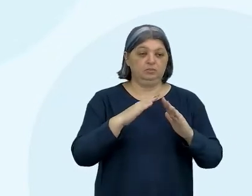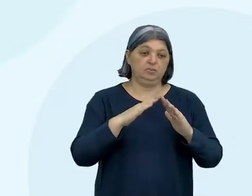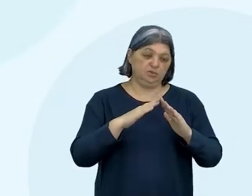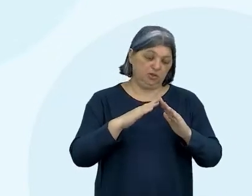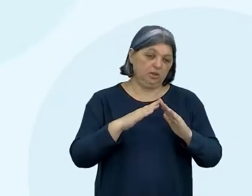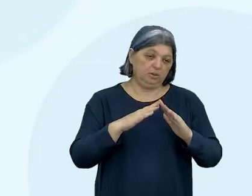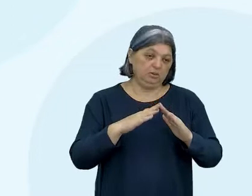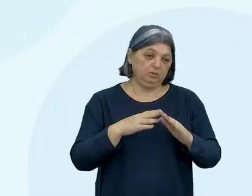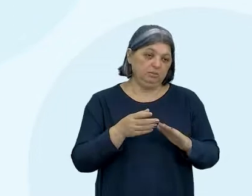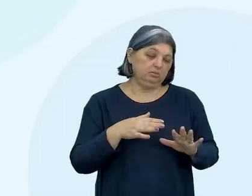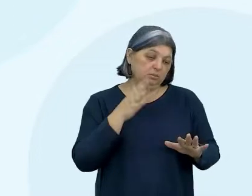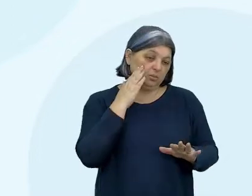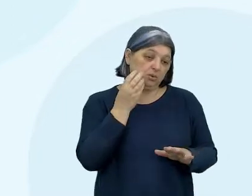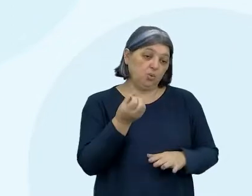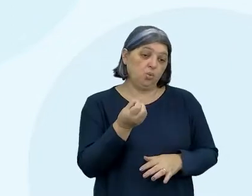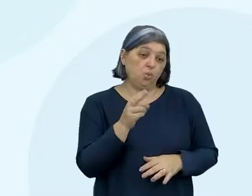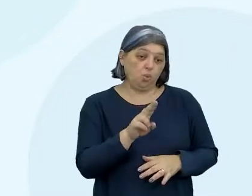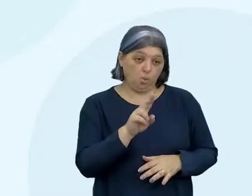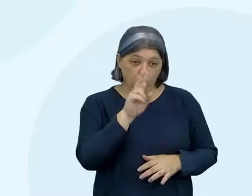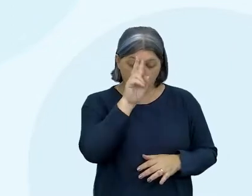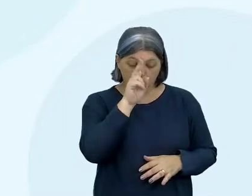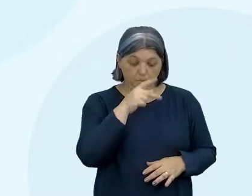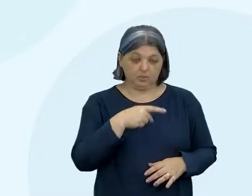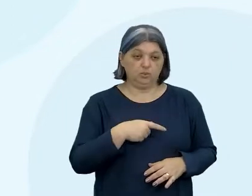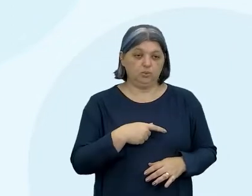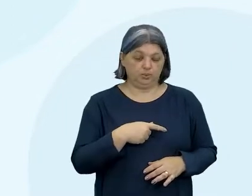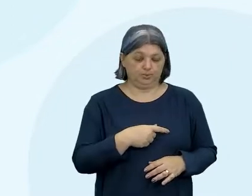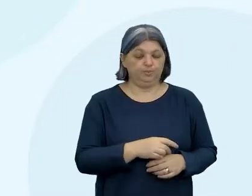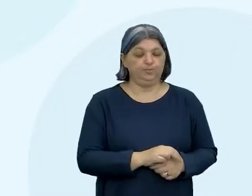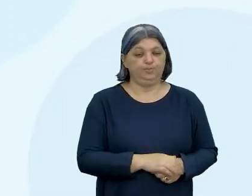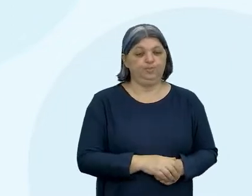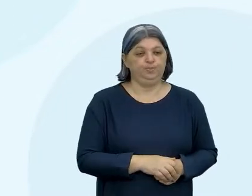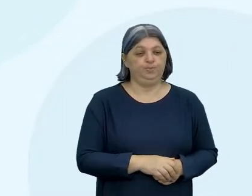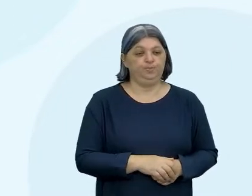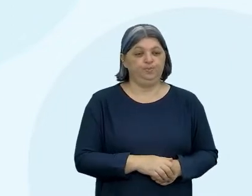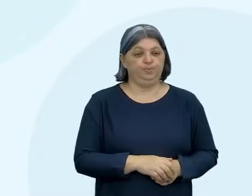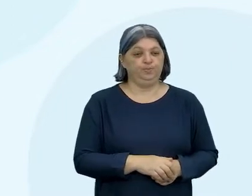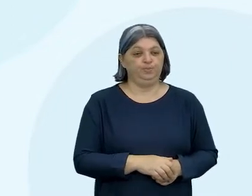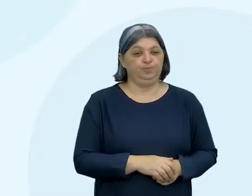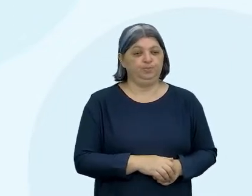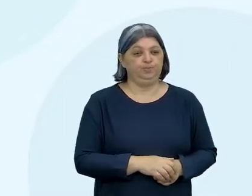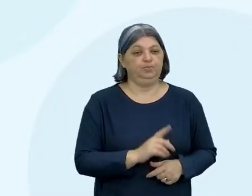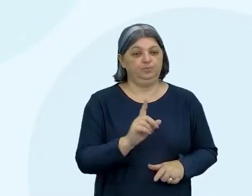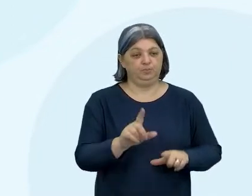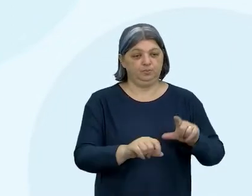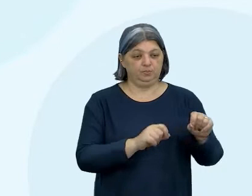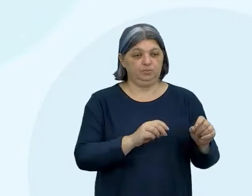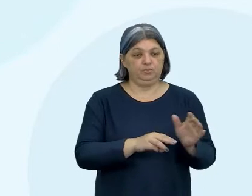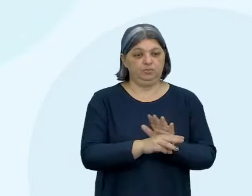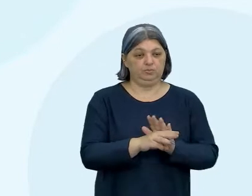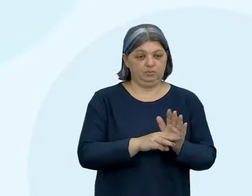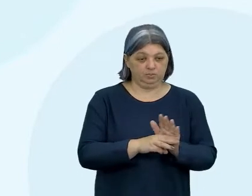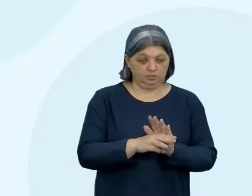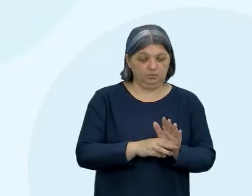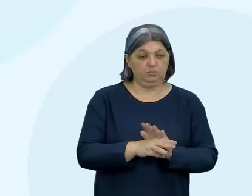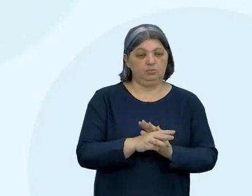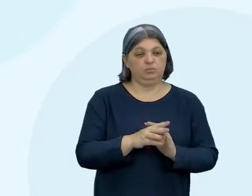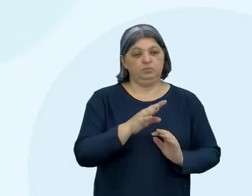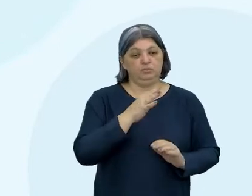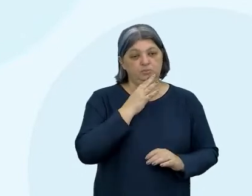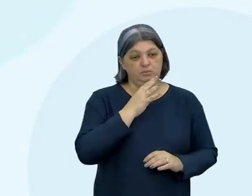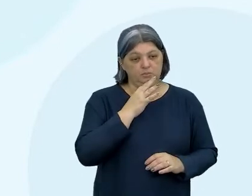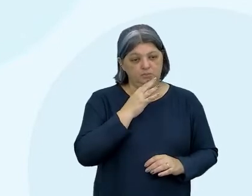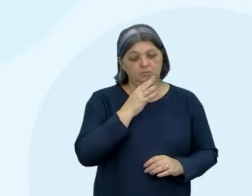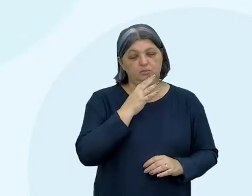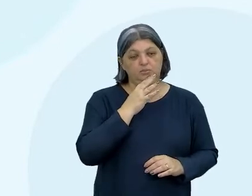orçamento doméstico ou pessoal. Então aí, ó, a escolha da metodologia de aprendizagem baseada em jogos